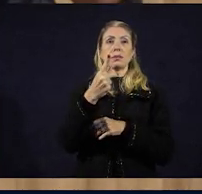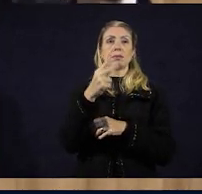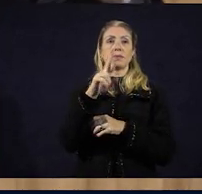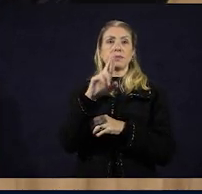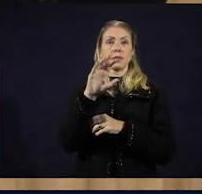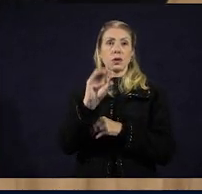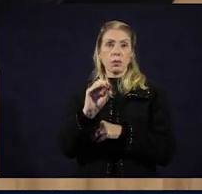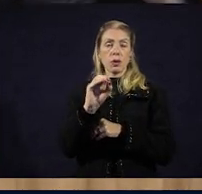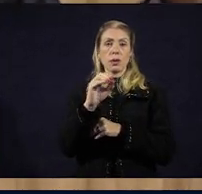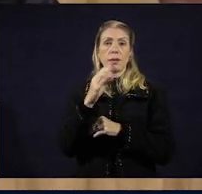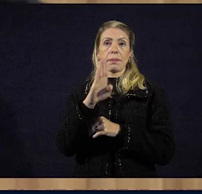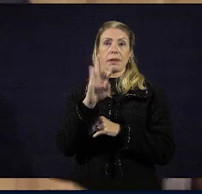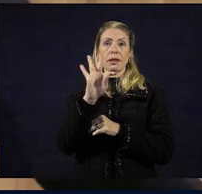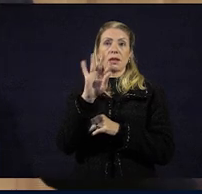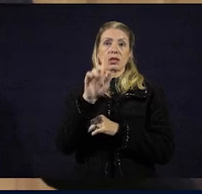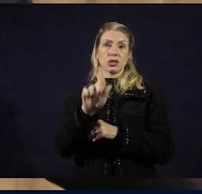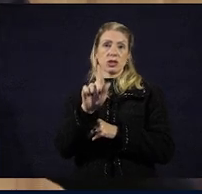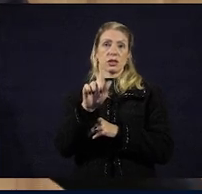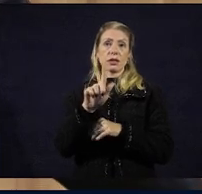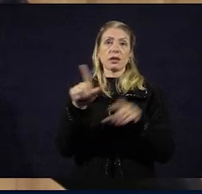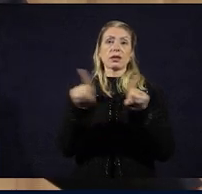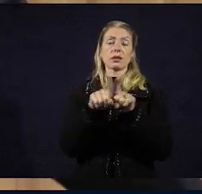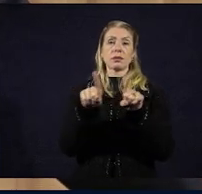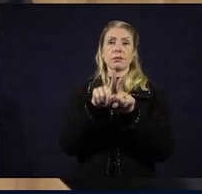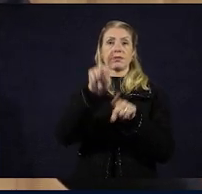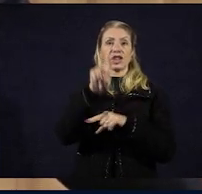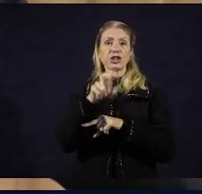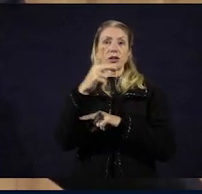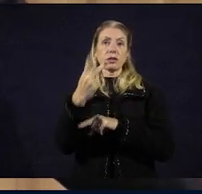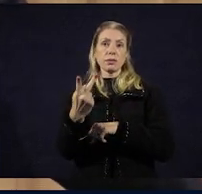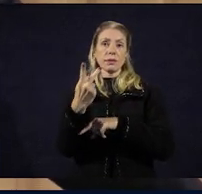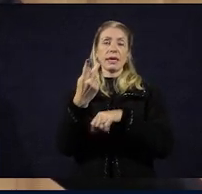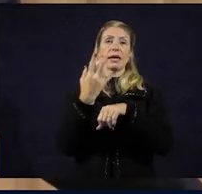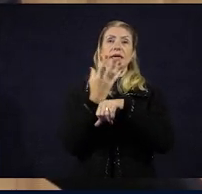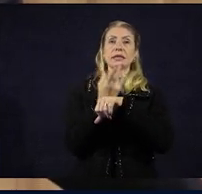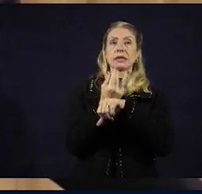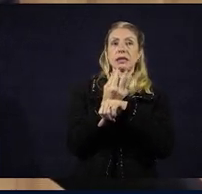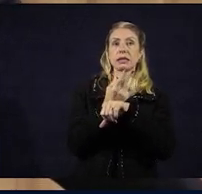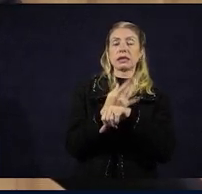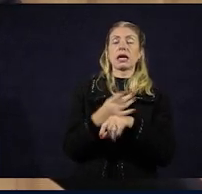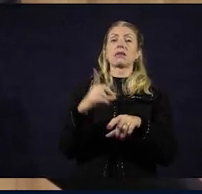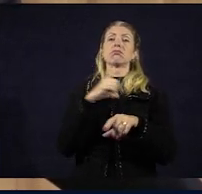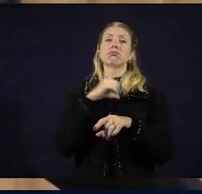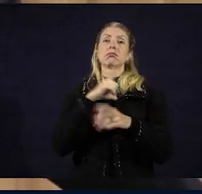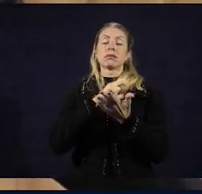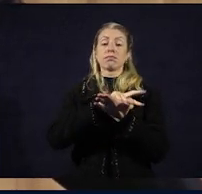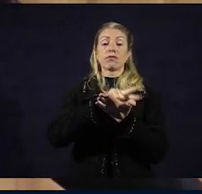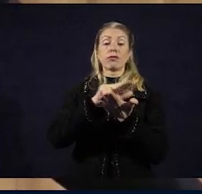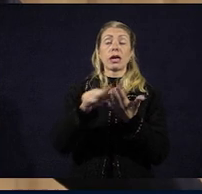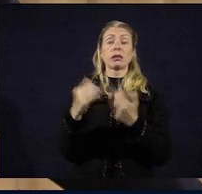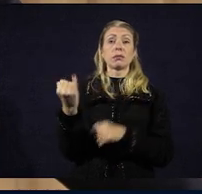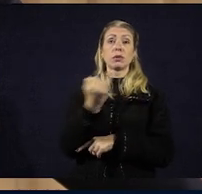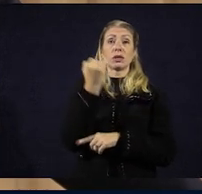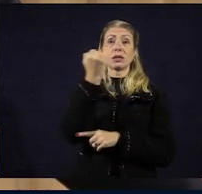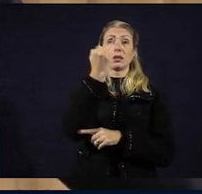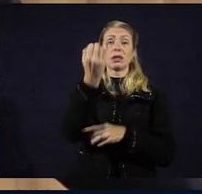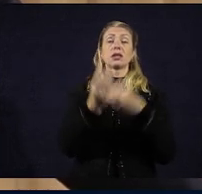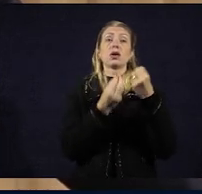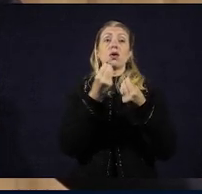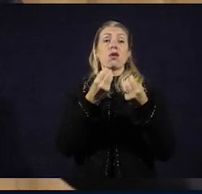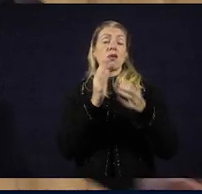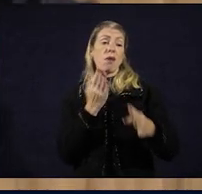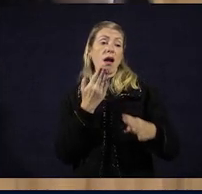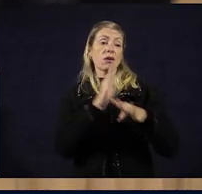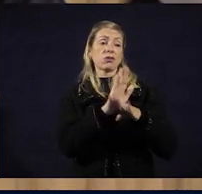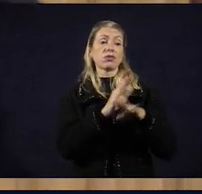XP Santander com Richard muito bom isso é importante demais para educar o